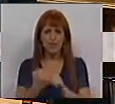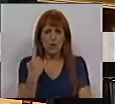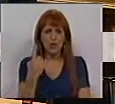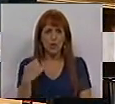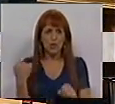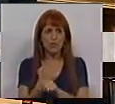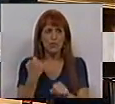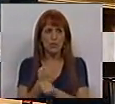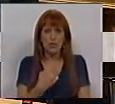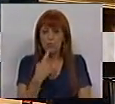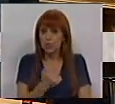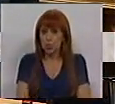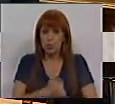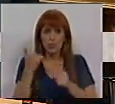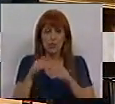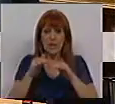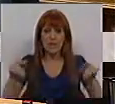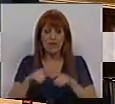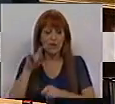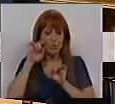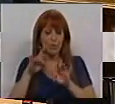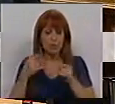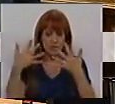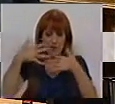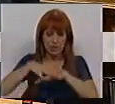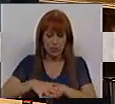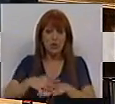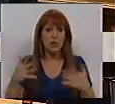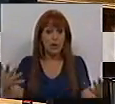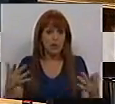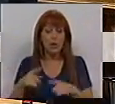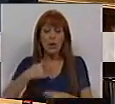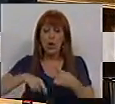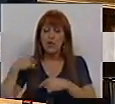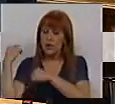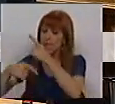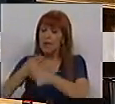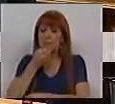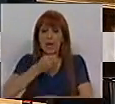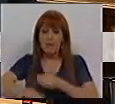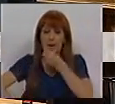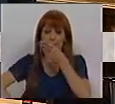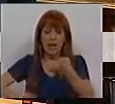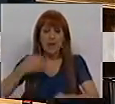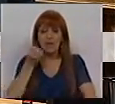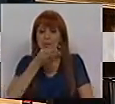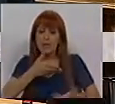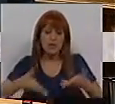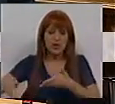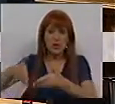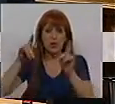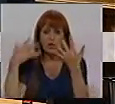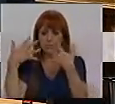que funcionava muito bem ao nível da prevenção integrada. Portanto, nós temos vindo a perder uma